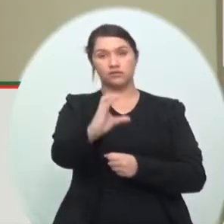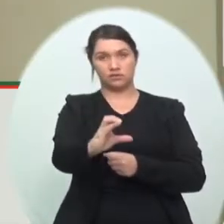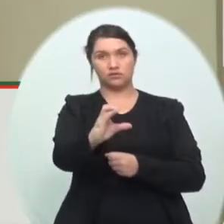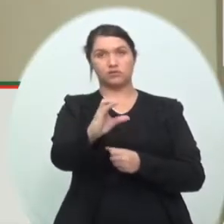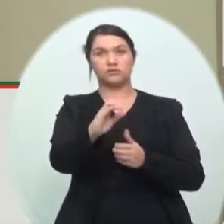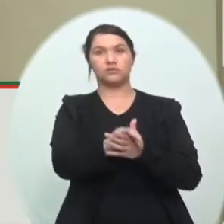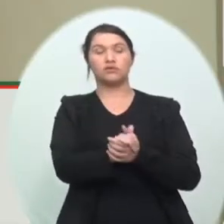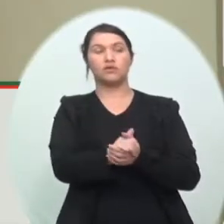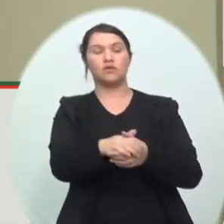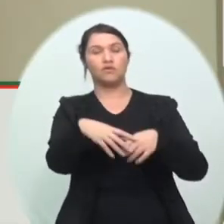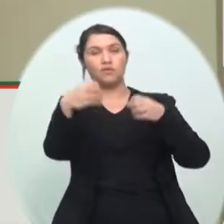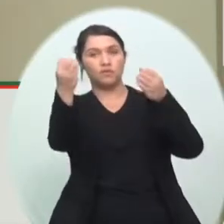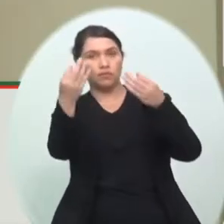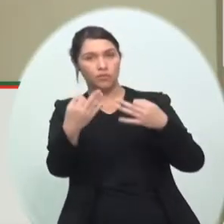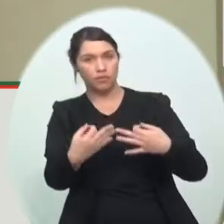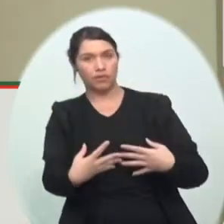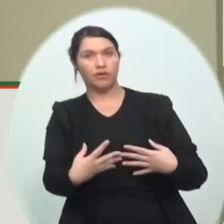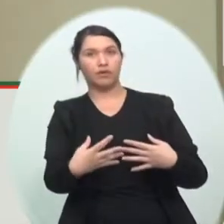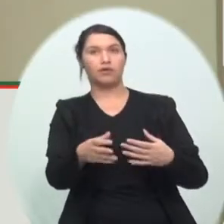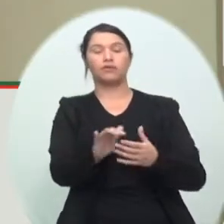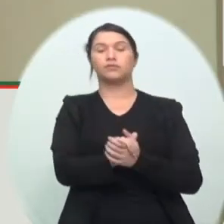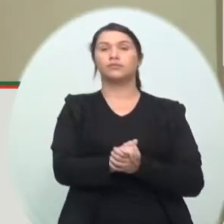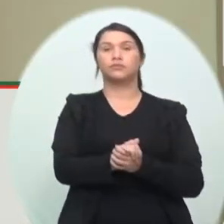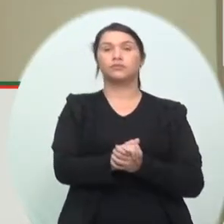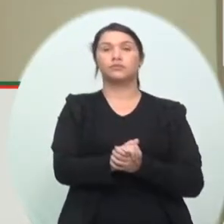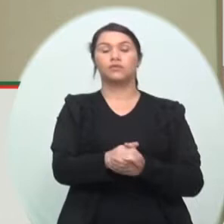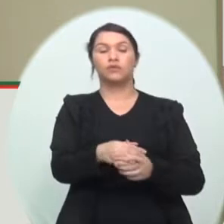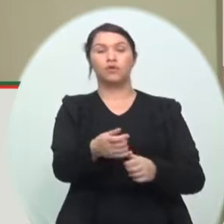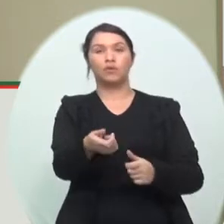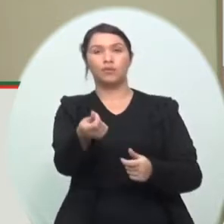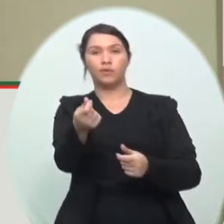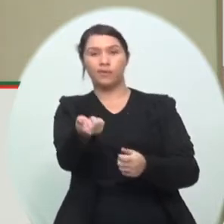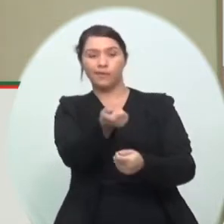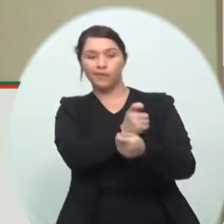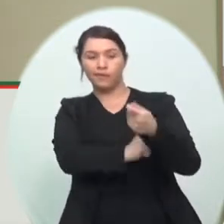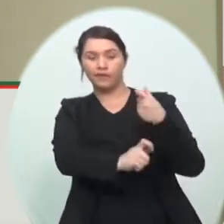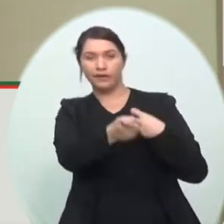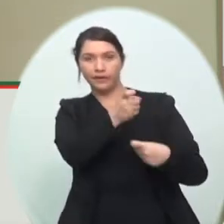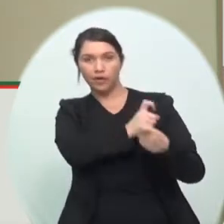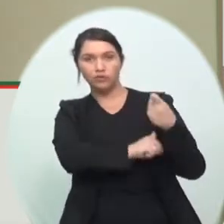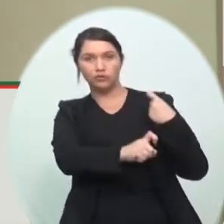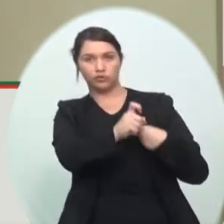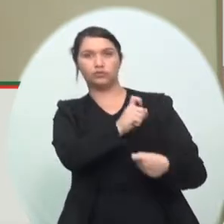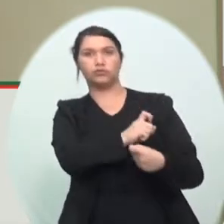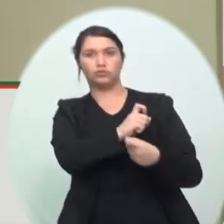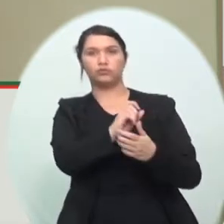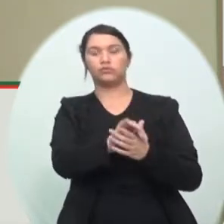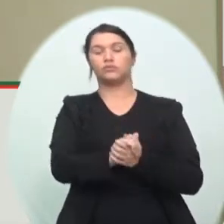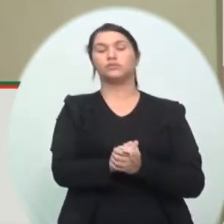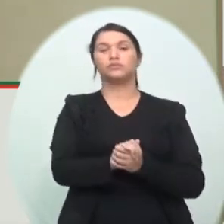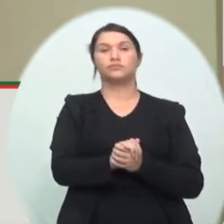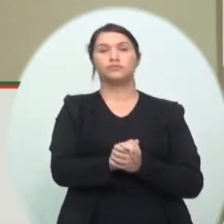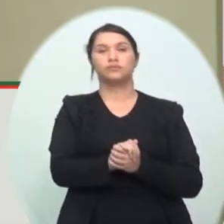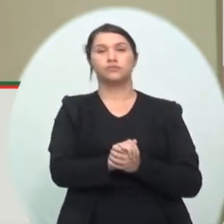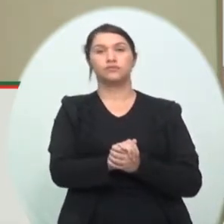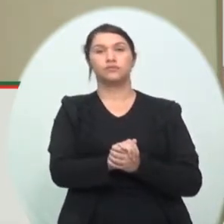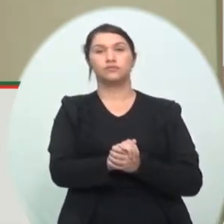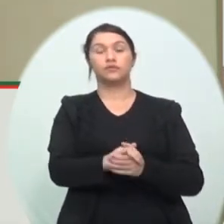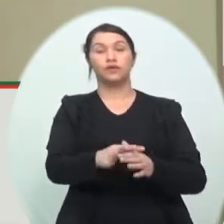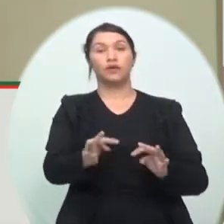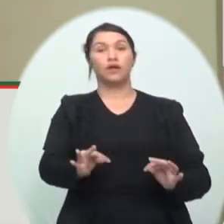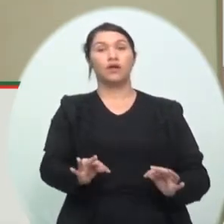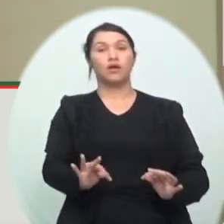chamado ecossistema de negócios que envolve geração de emprego e renda no setor de tecnologia e